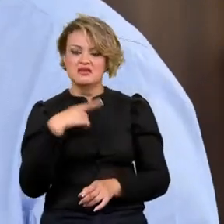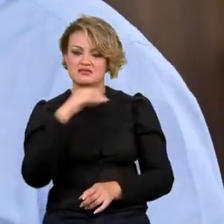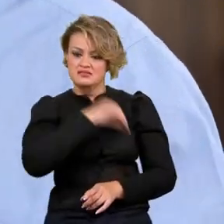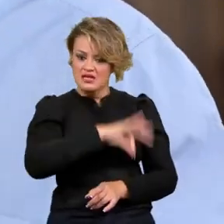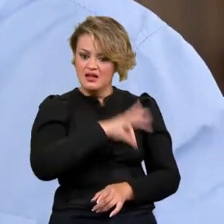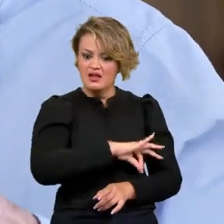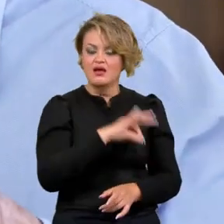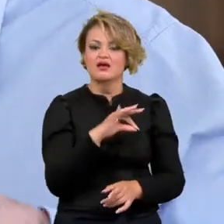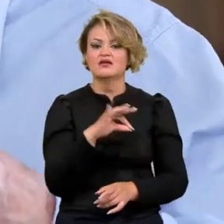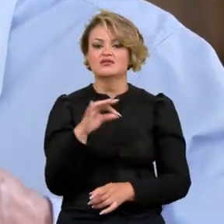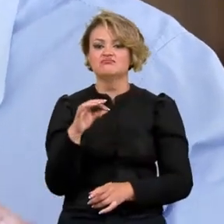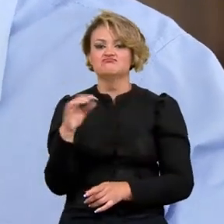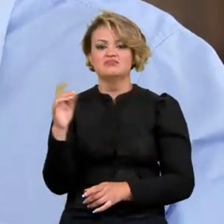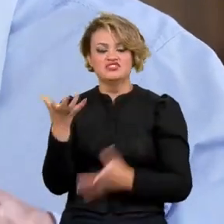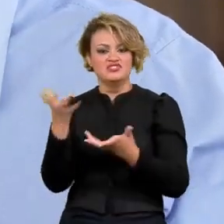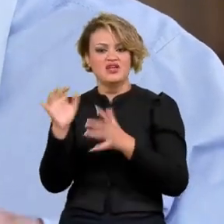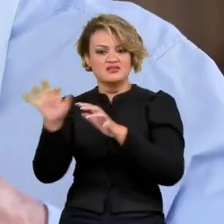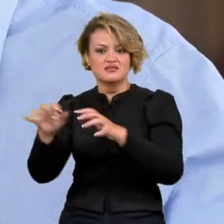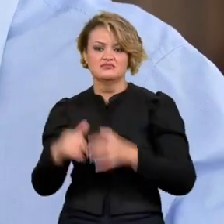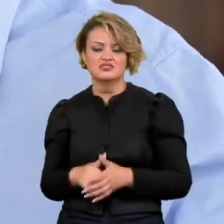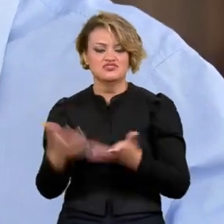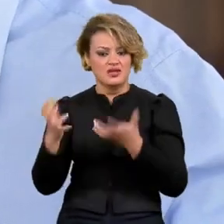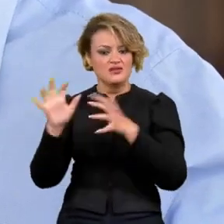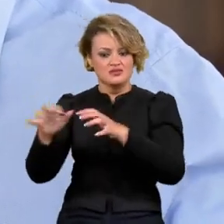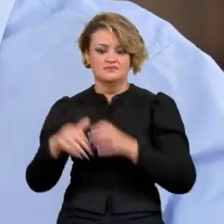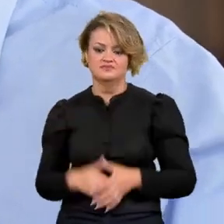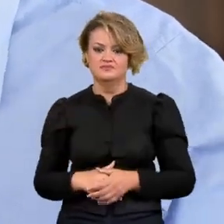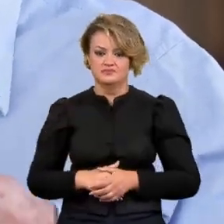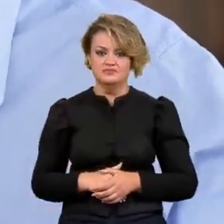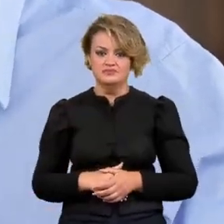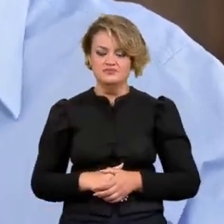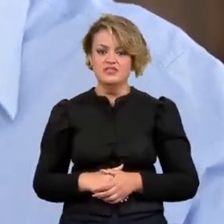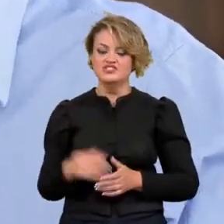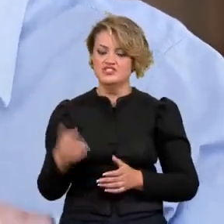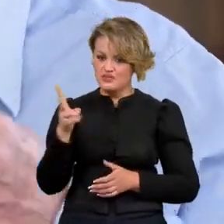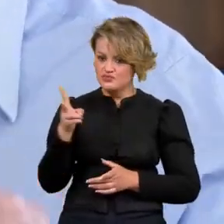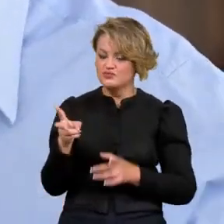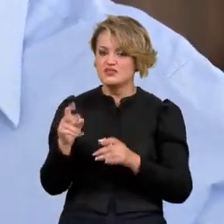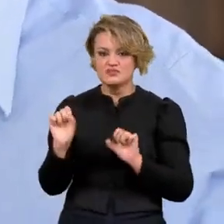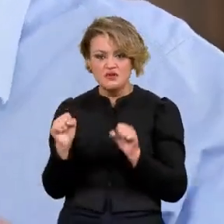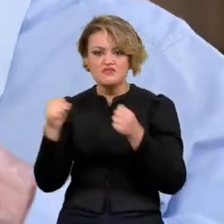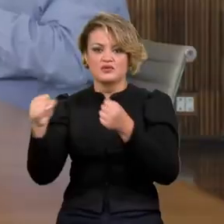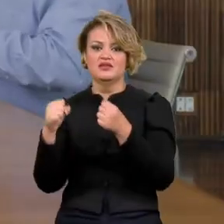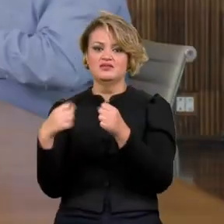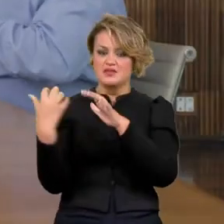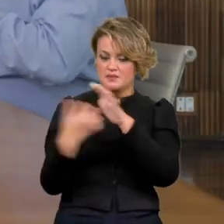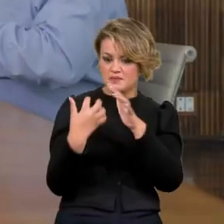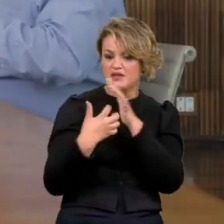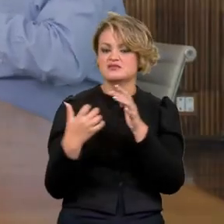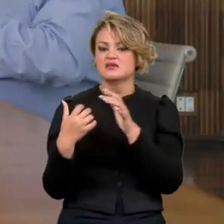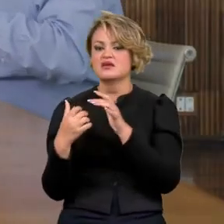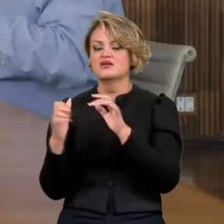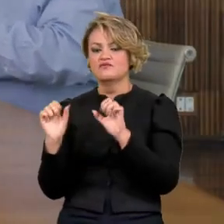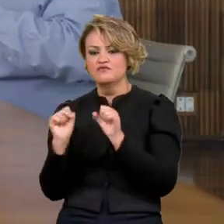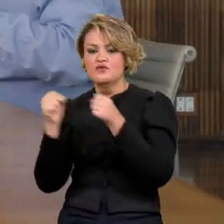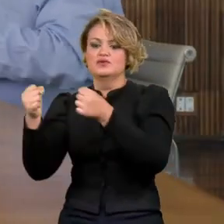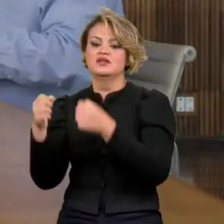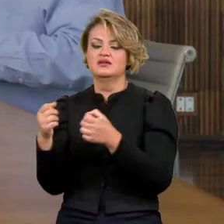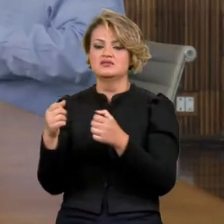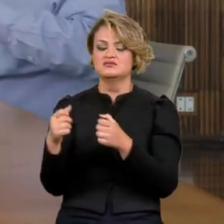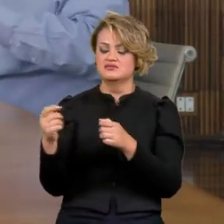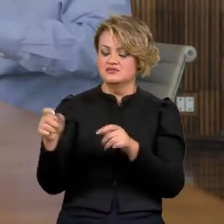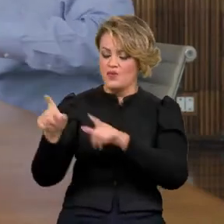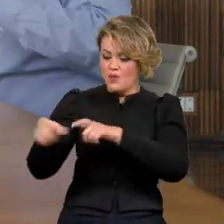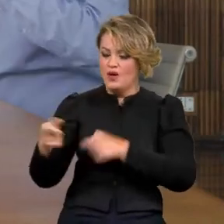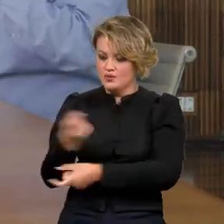então nós vamos fortalecer a pequena em média propriedade nós vamos fortalecer algum negócio nós vamos fazer continuar fazendo